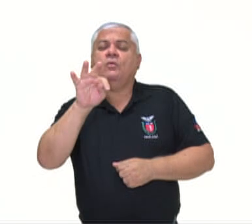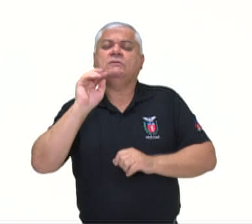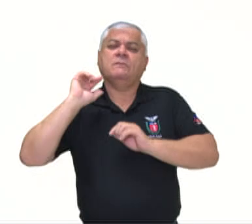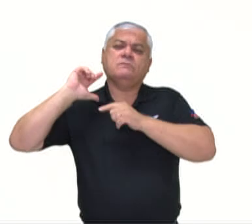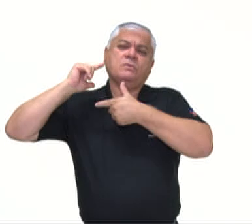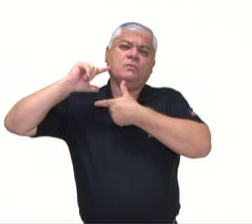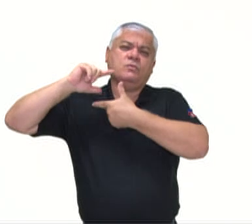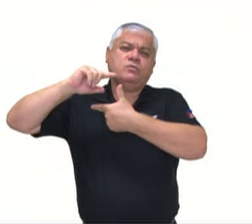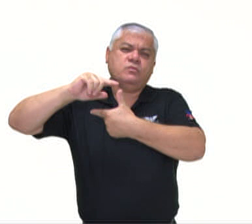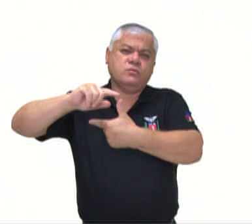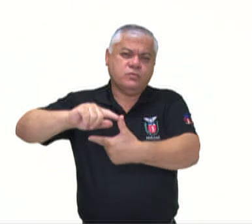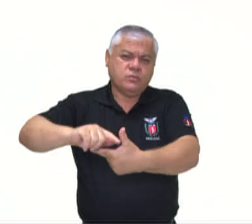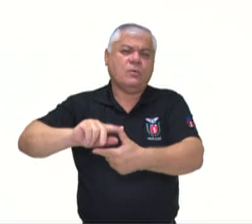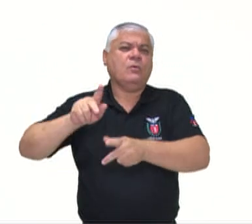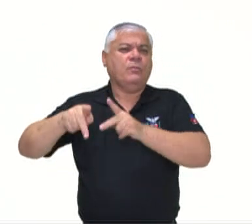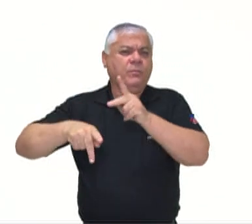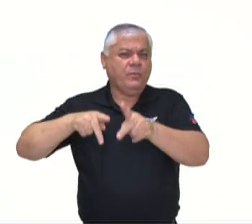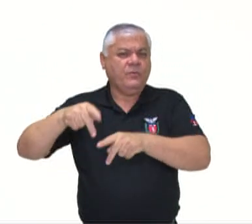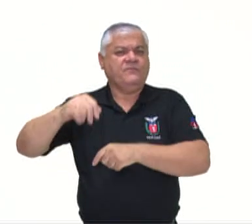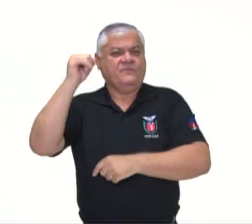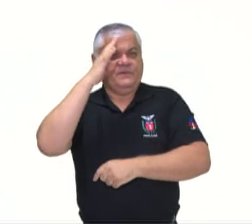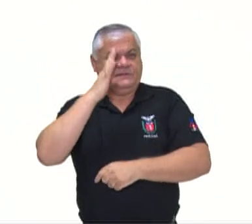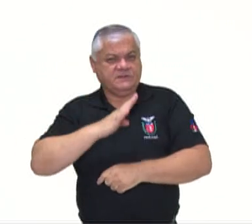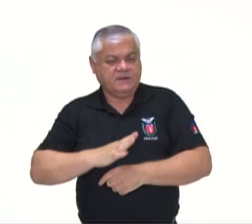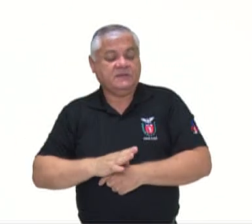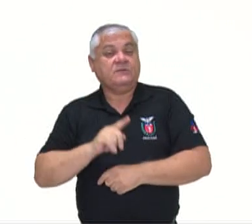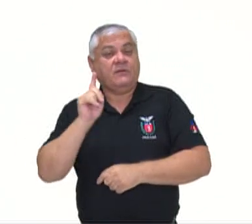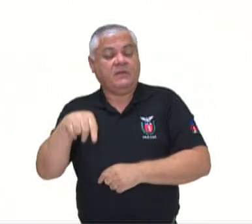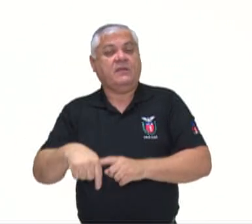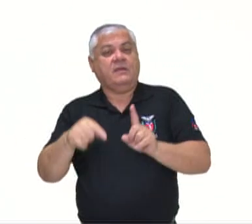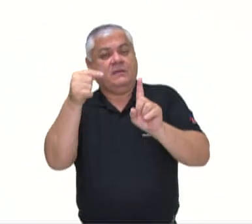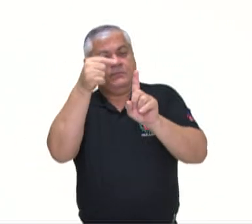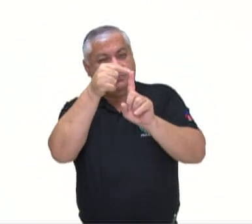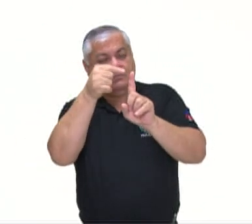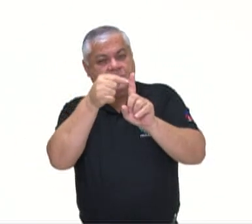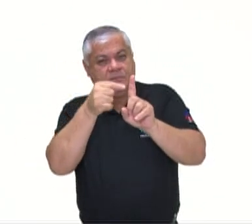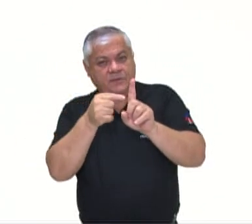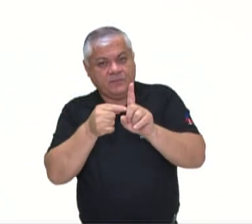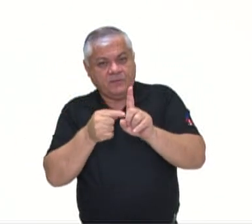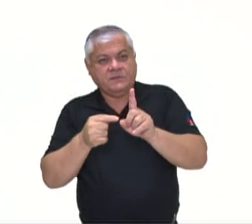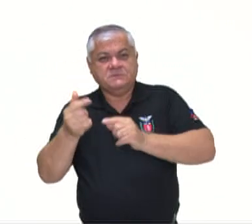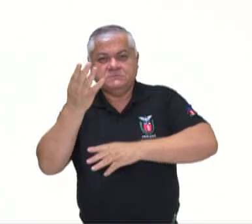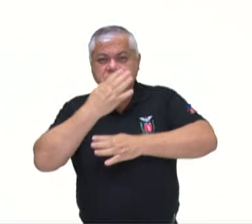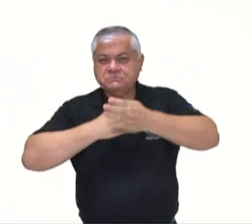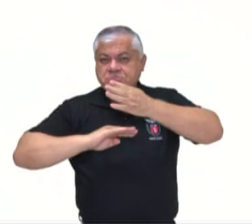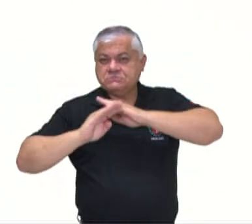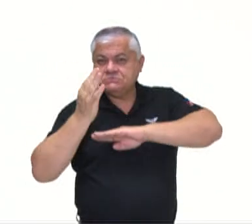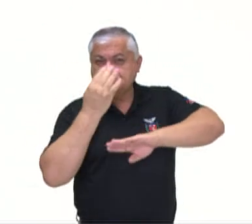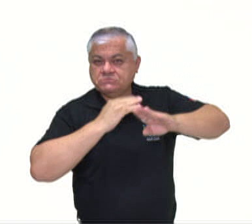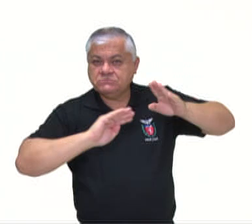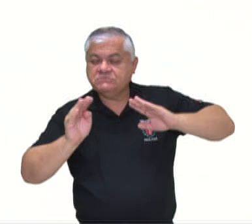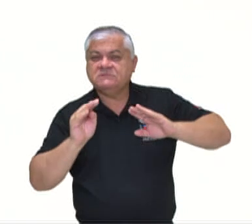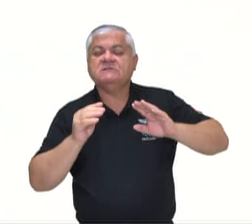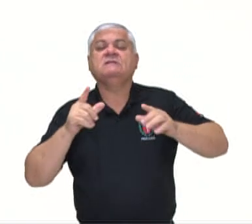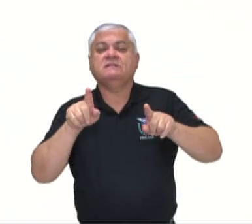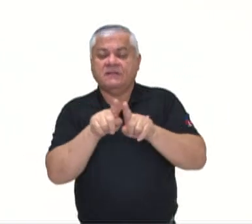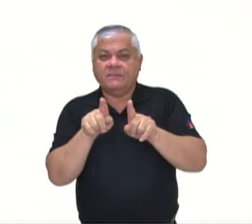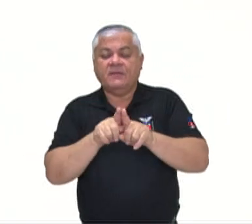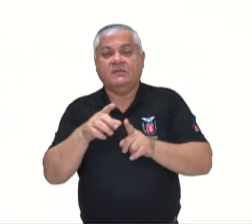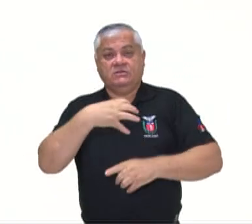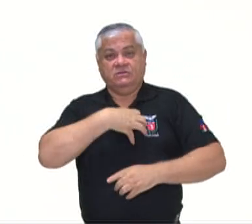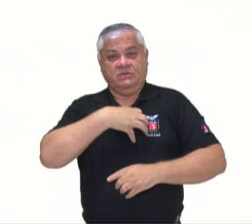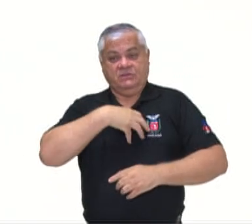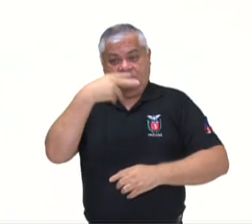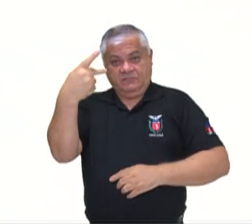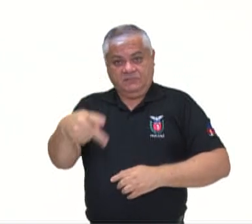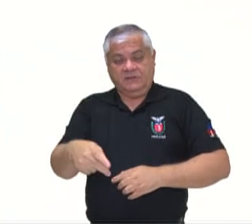tradicionais dos povos indígenas brasileiros, sendo modalidades de artes marciais e um estilo de vida,